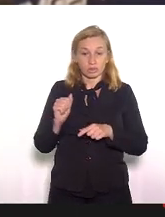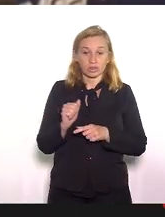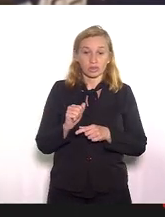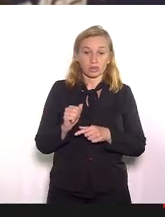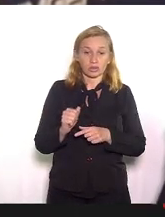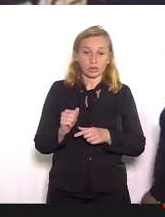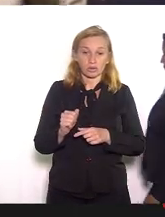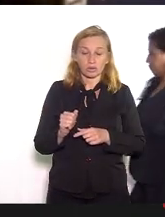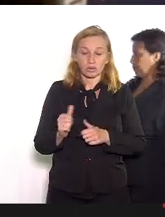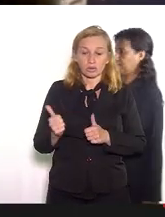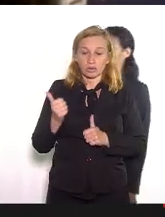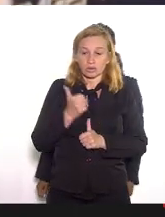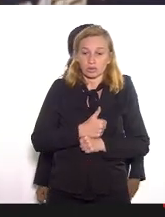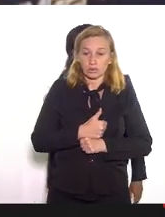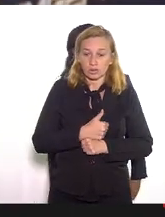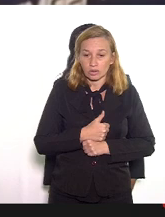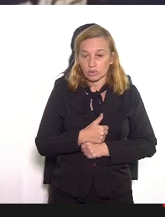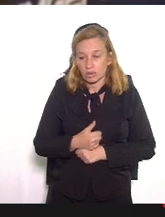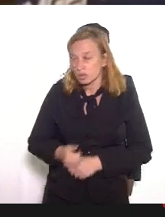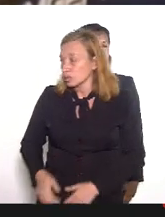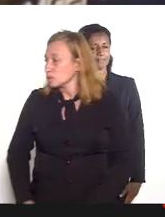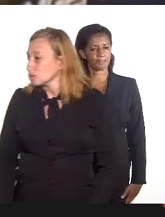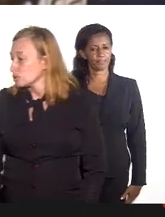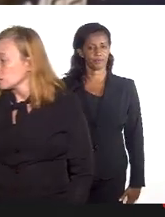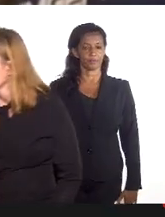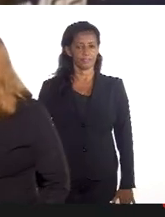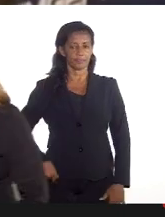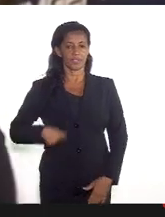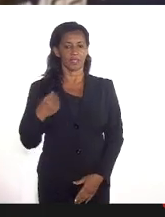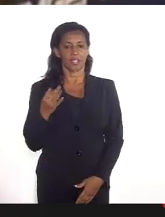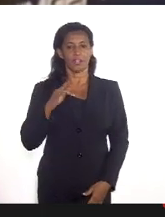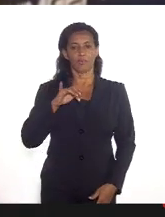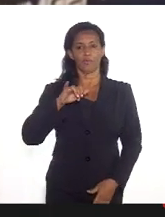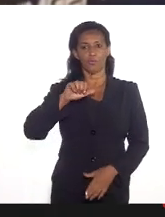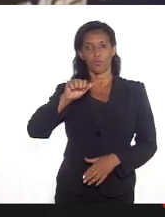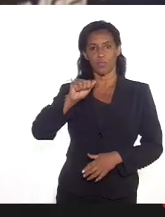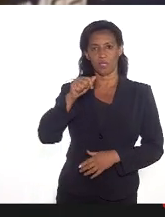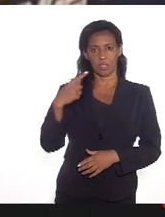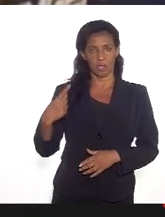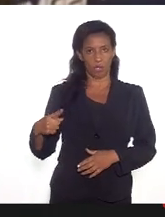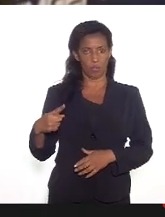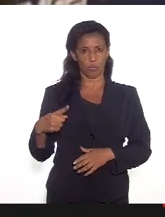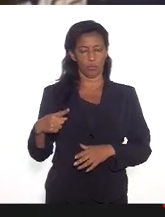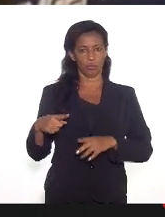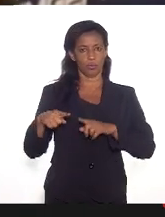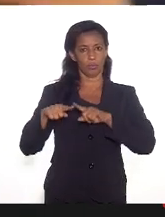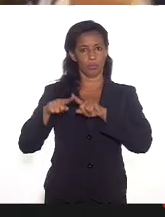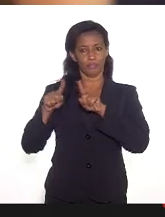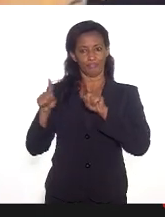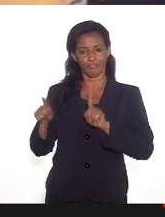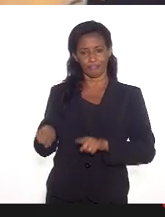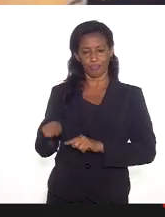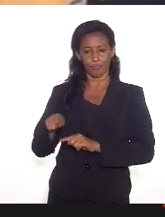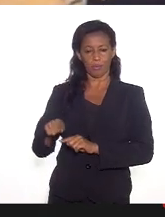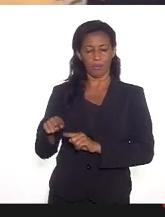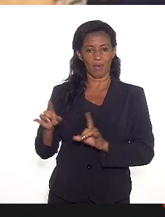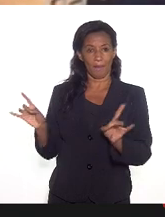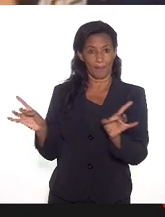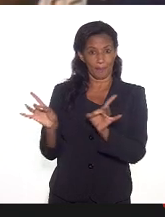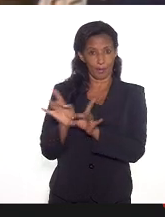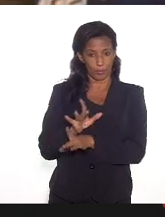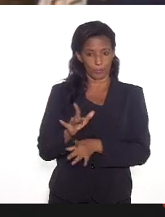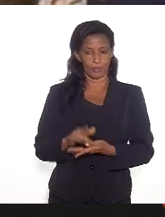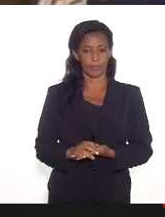o construtor tem que nos apresentar, em função de uma estrutura analítica do programa previamente